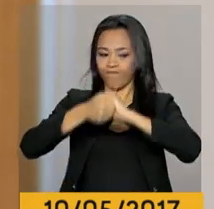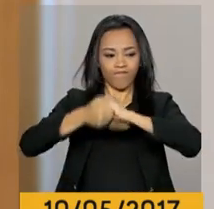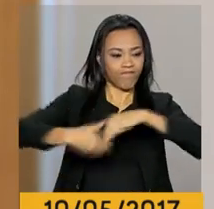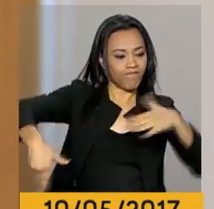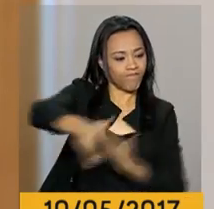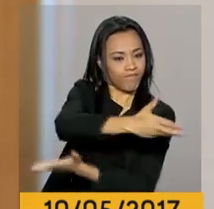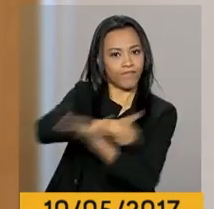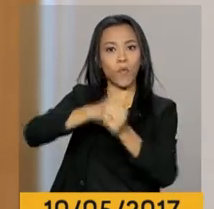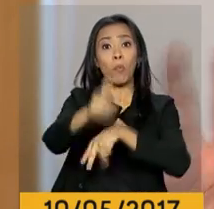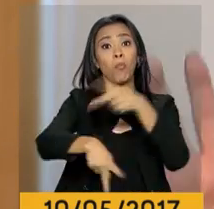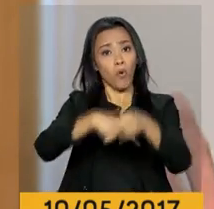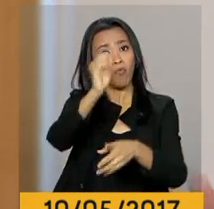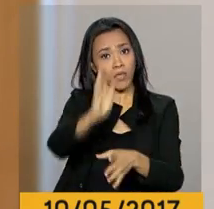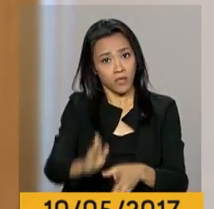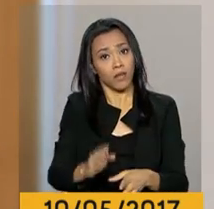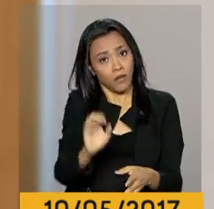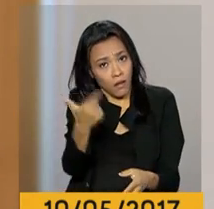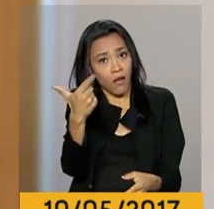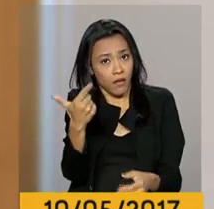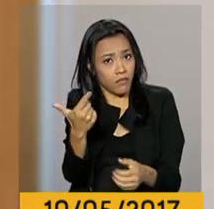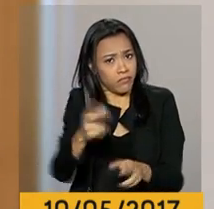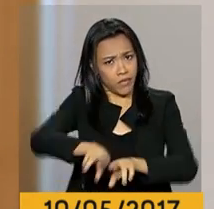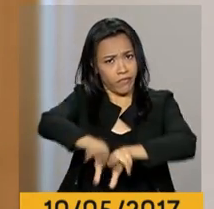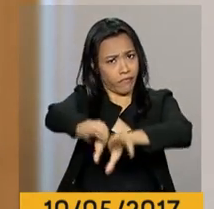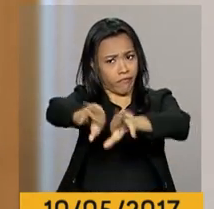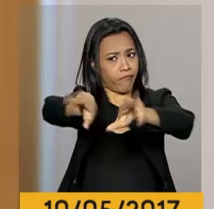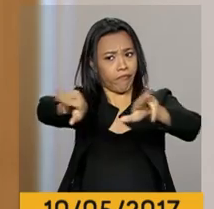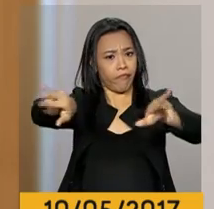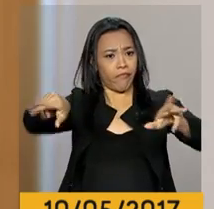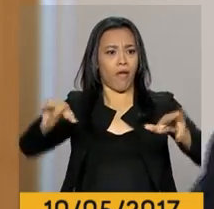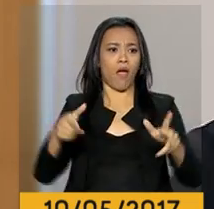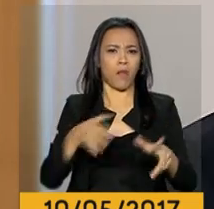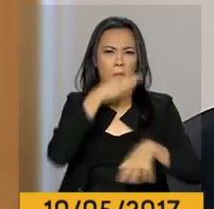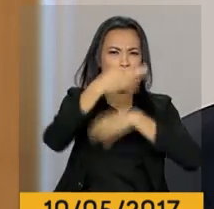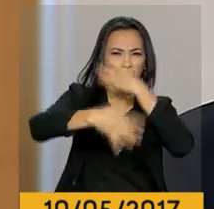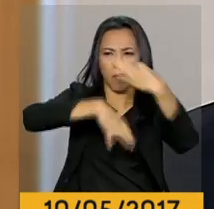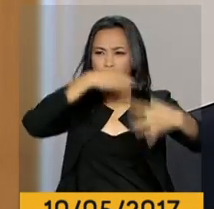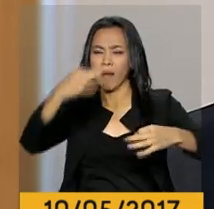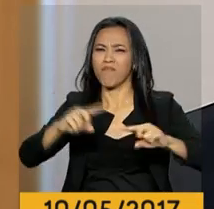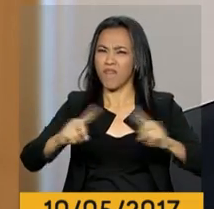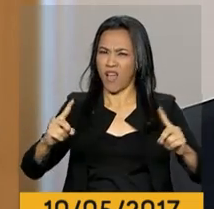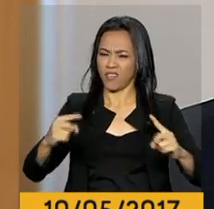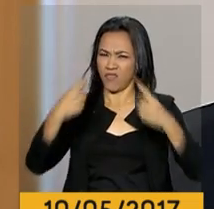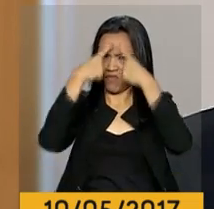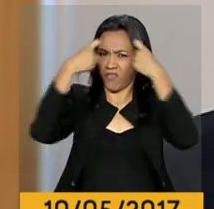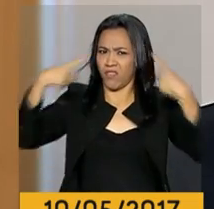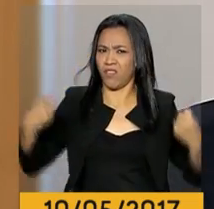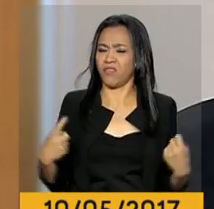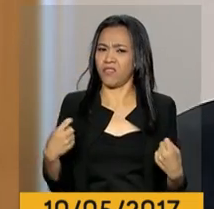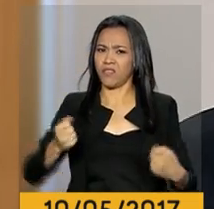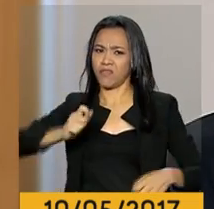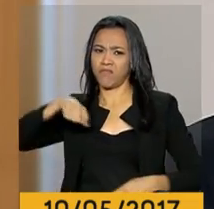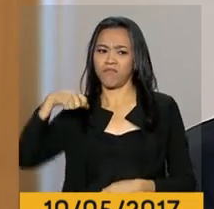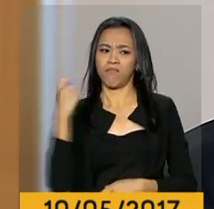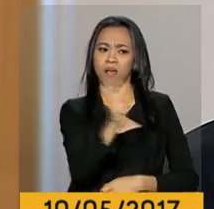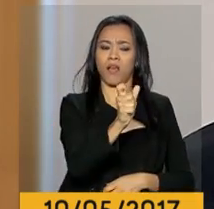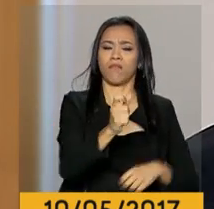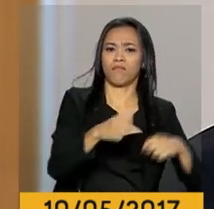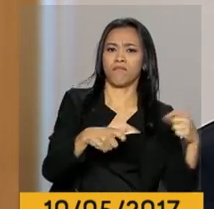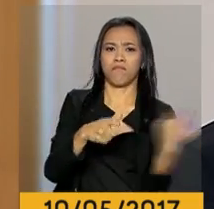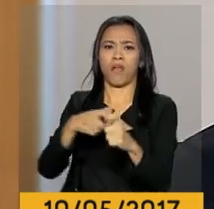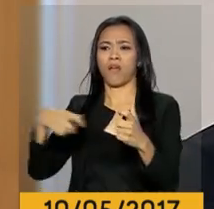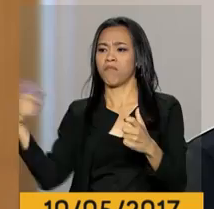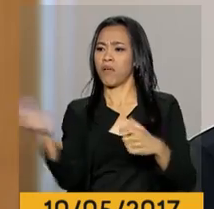brasileiros é claro que há disputas as mais variadas Mas jamais agressões de natureza verbal ou de muito menos de natureza